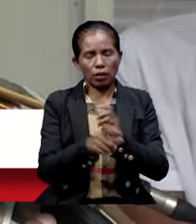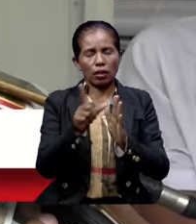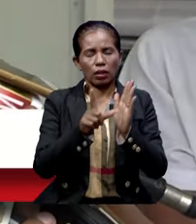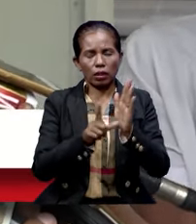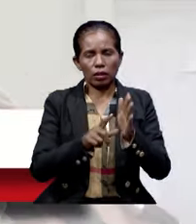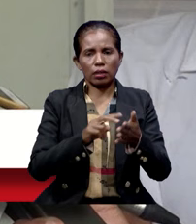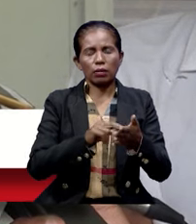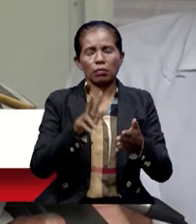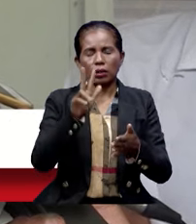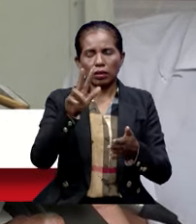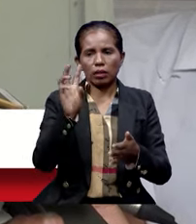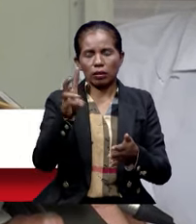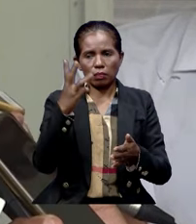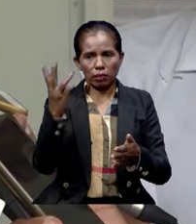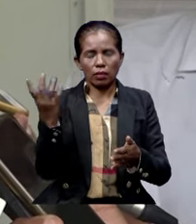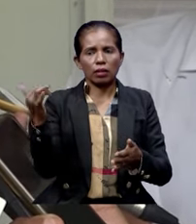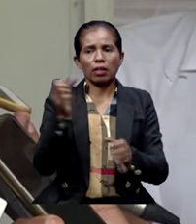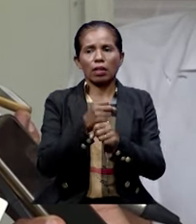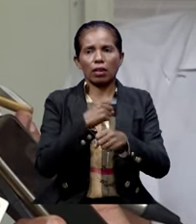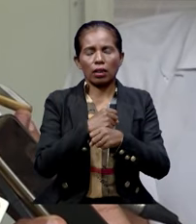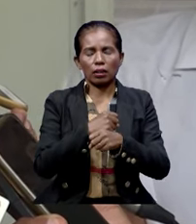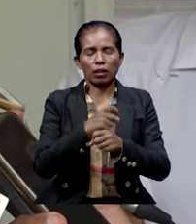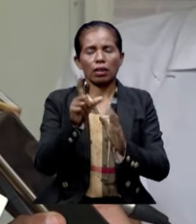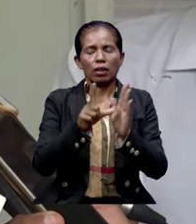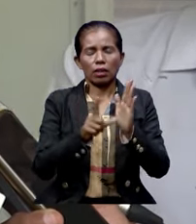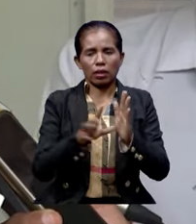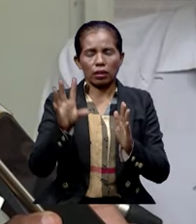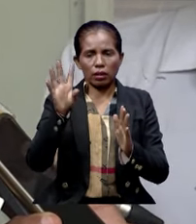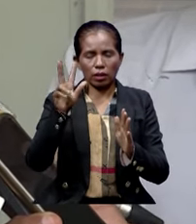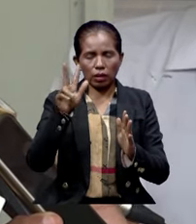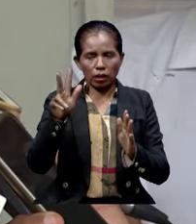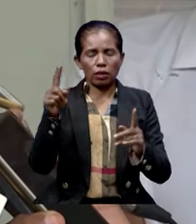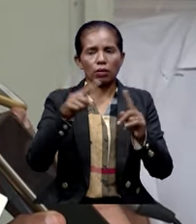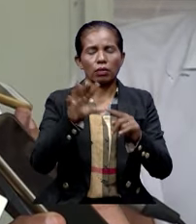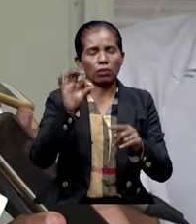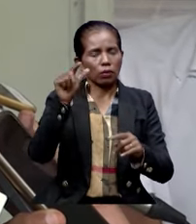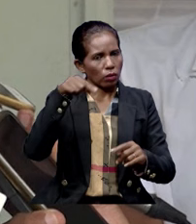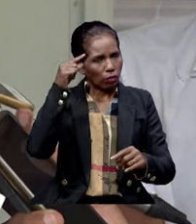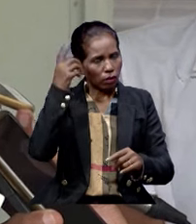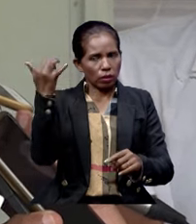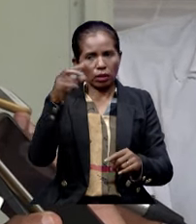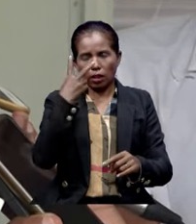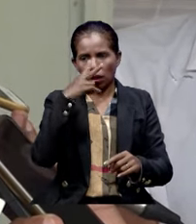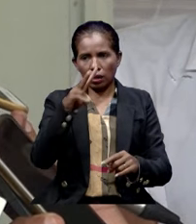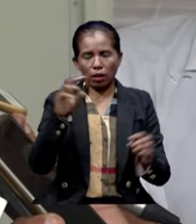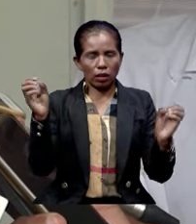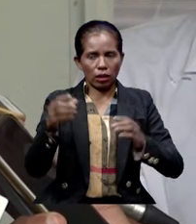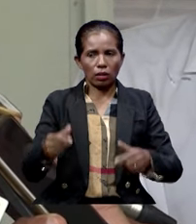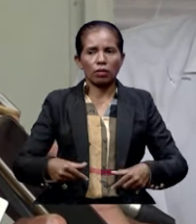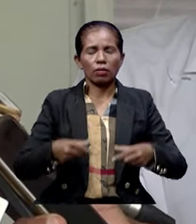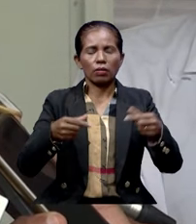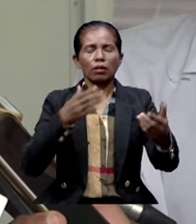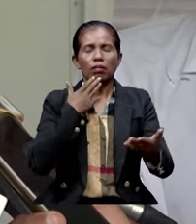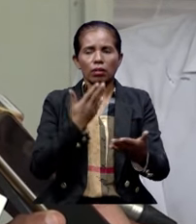né? Agora se reproduz a lei 3, depois está aí no governo, se recata a lei a favor